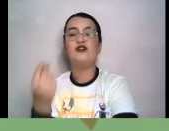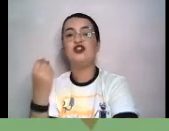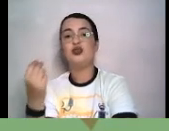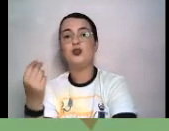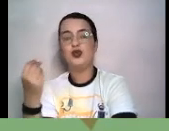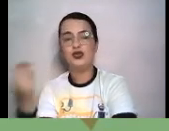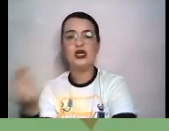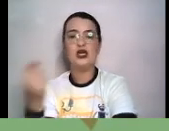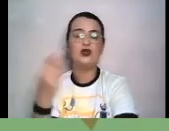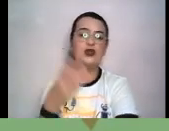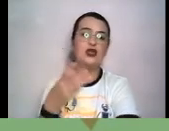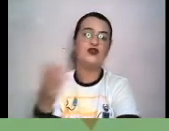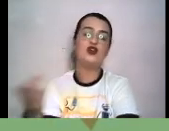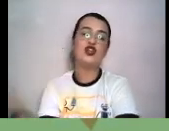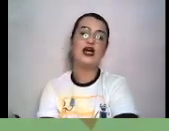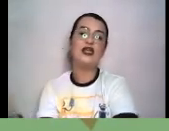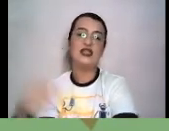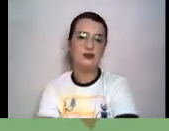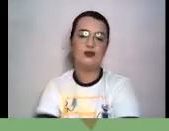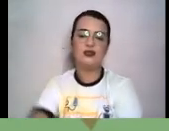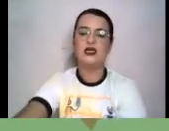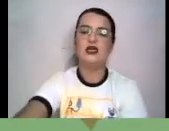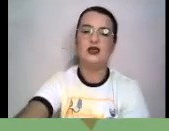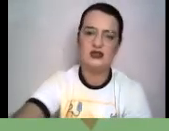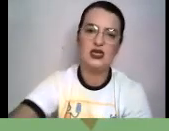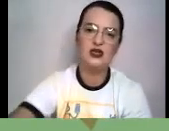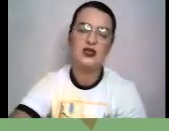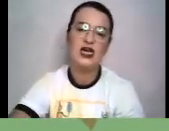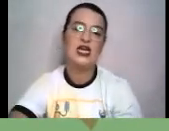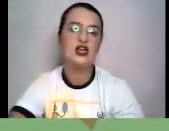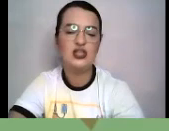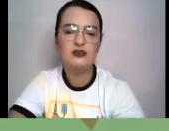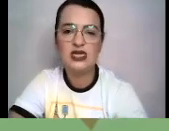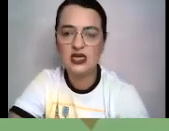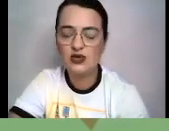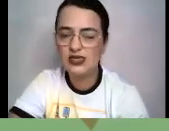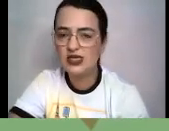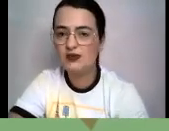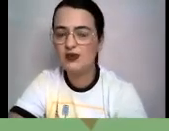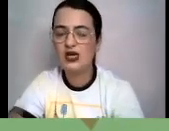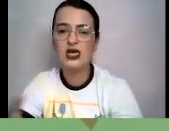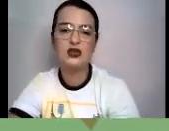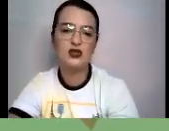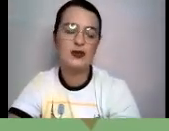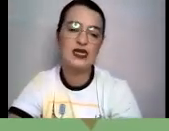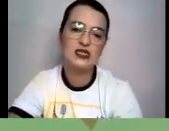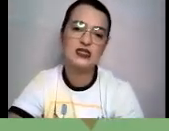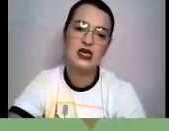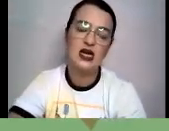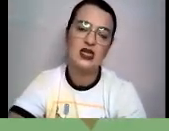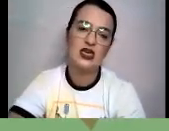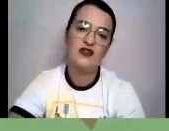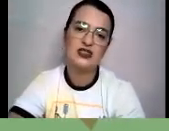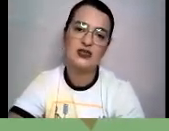porque investiu muito dinheiro e o dinheiro ficou estocado nas bombas. Certo? E nós temos aqui um exemplo, né, dos